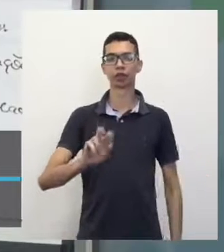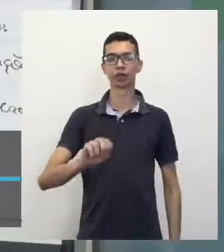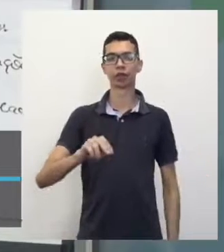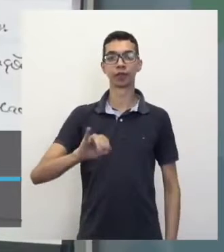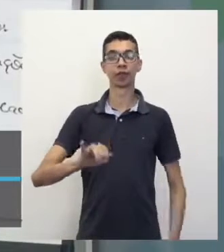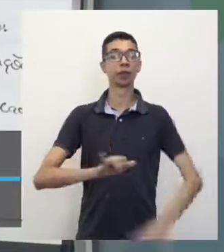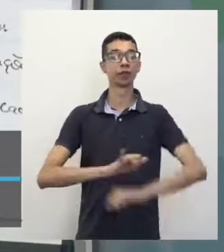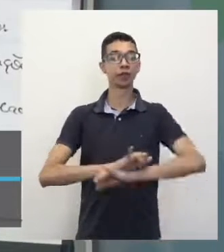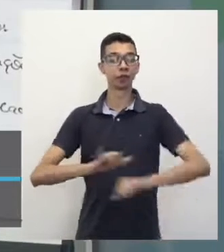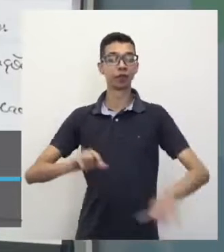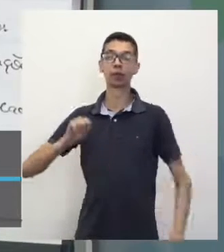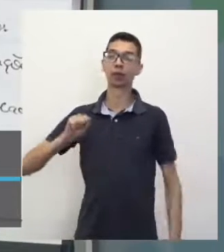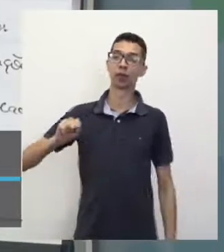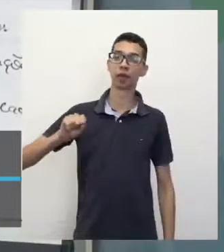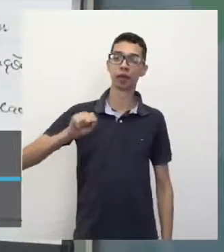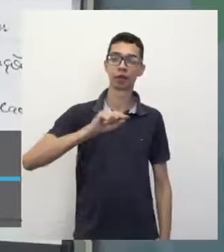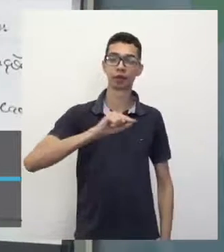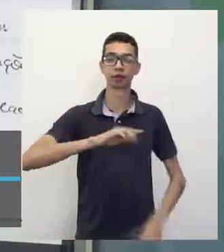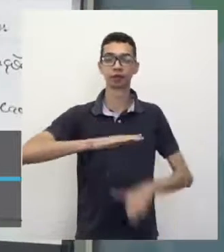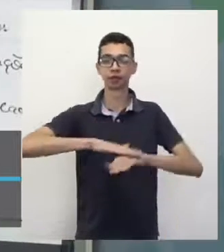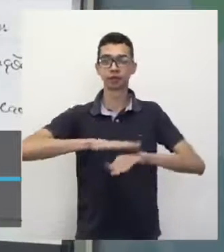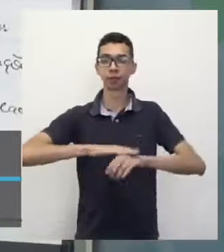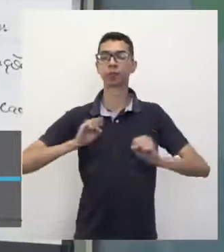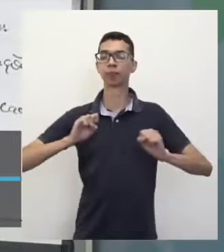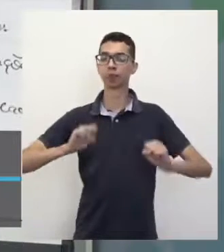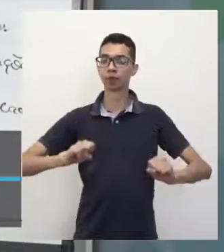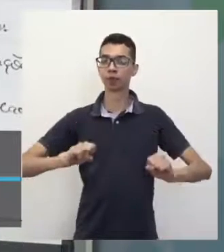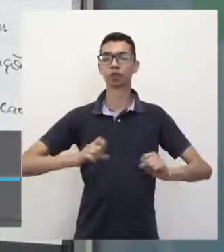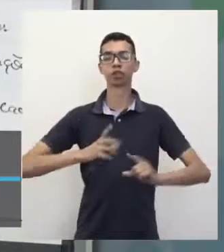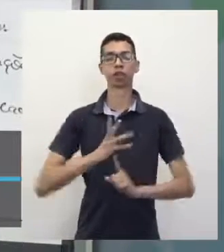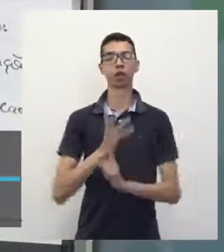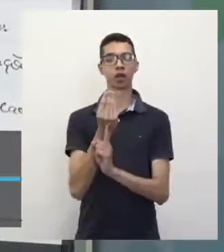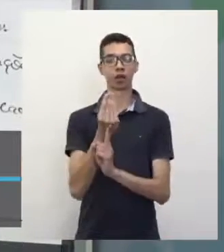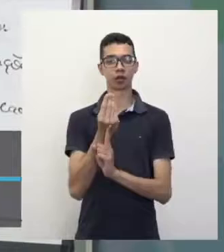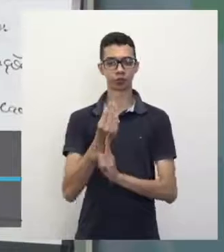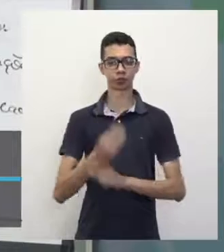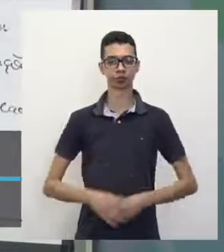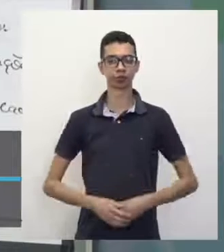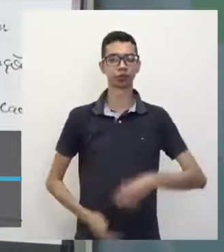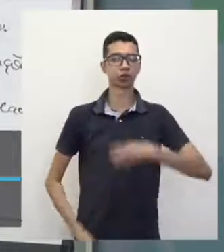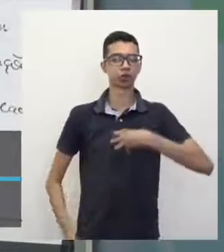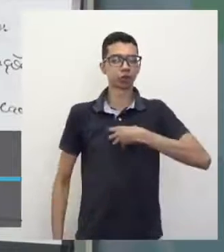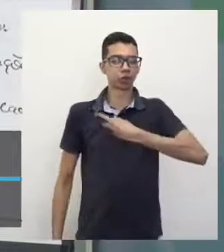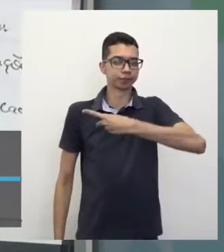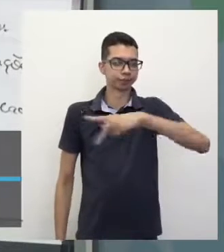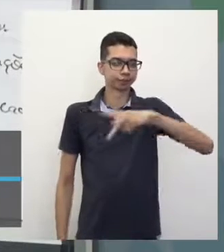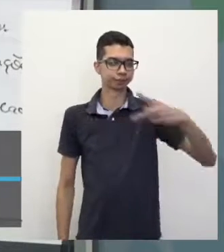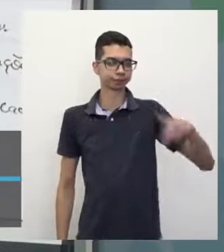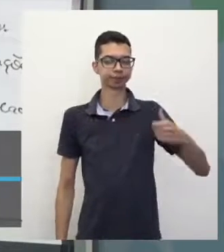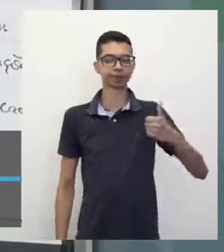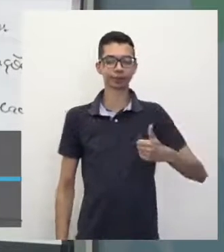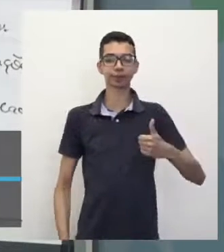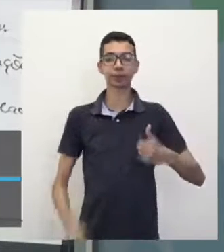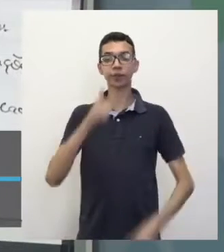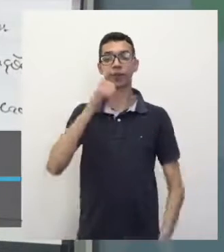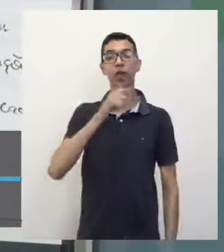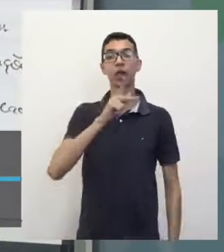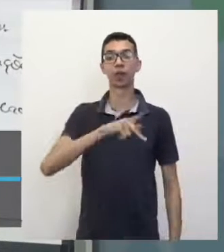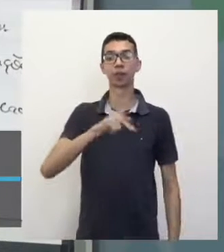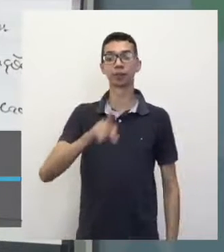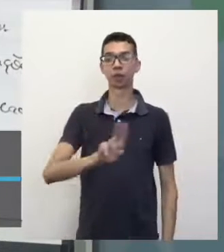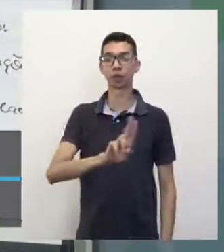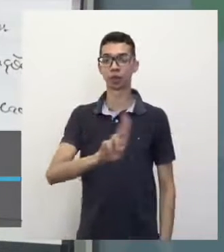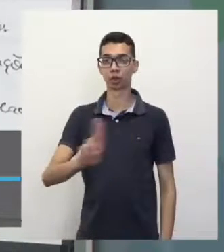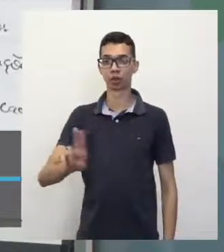né? Realizar obras de arte, fazer o processo de criação artística ao seu modo, à sua maneira. A professora Luana citou que